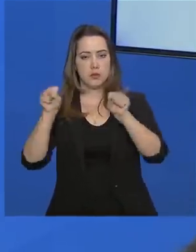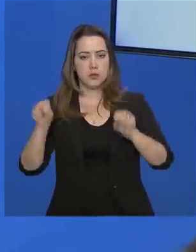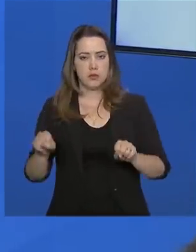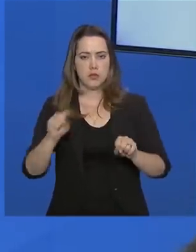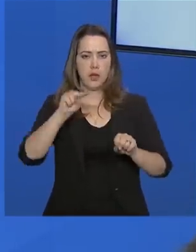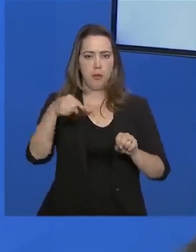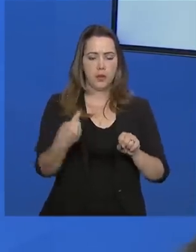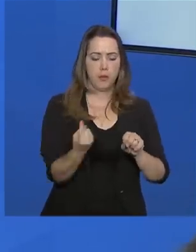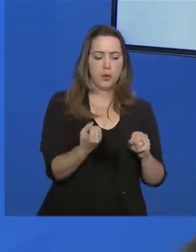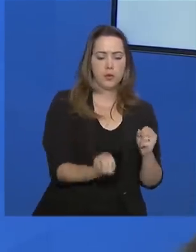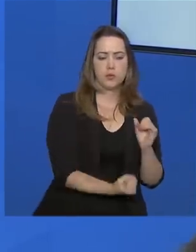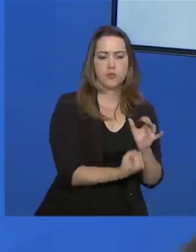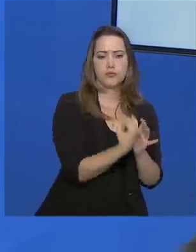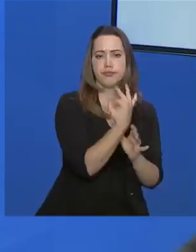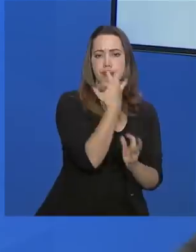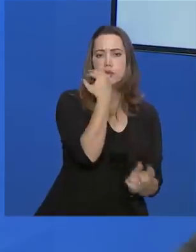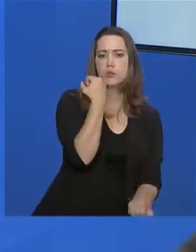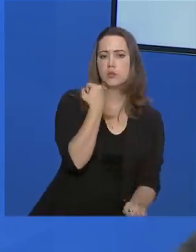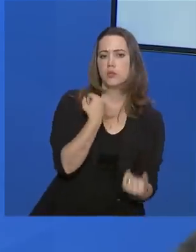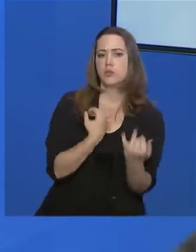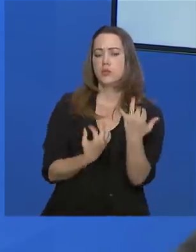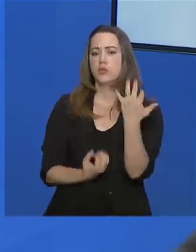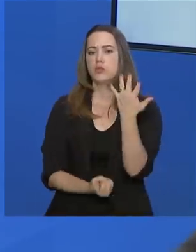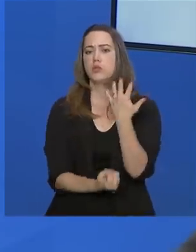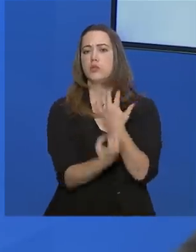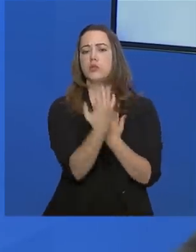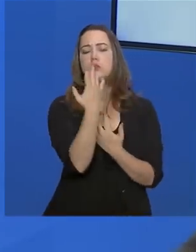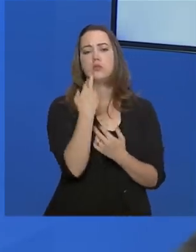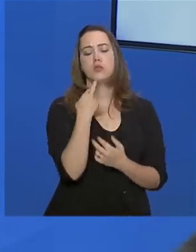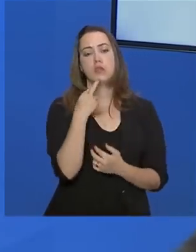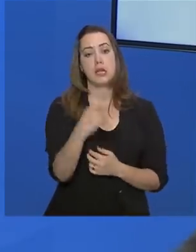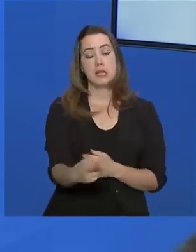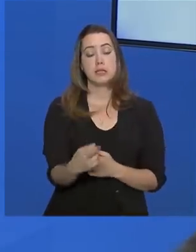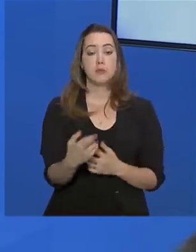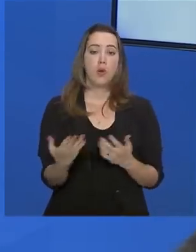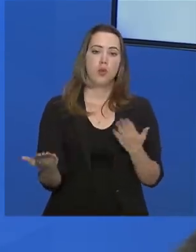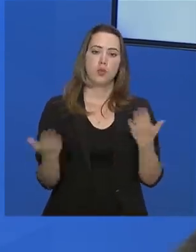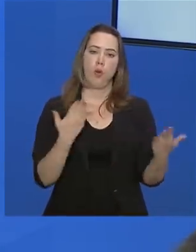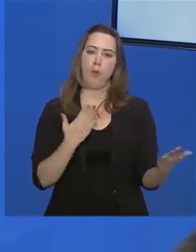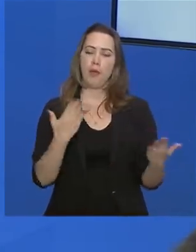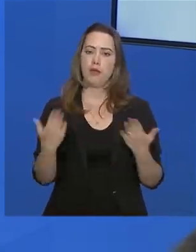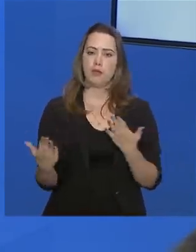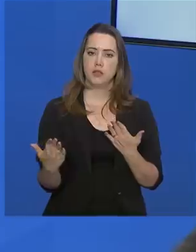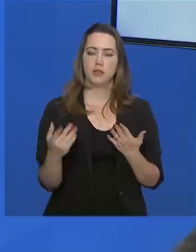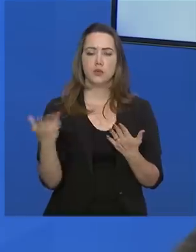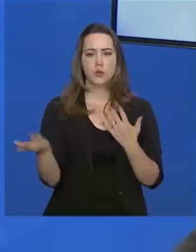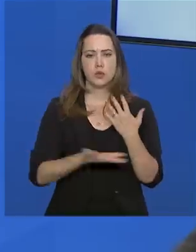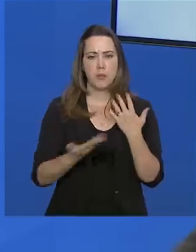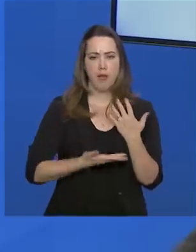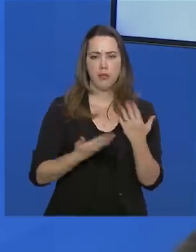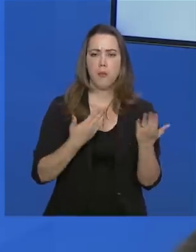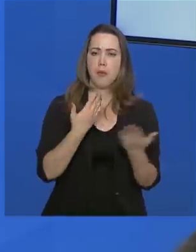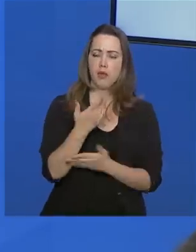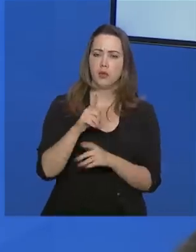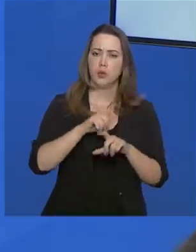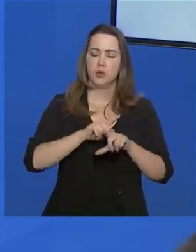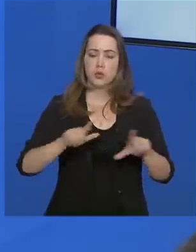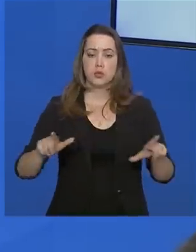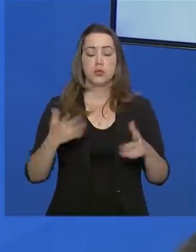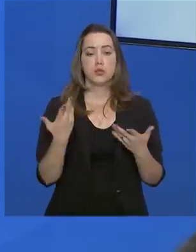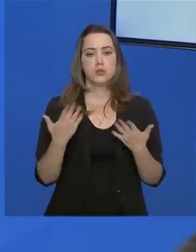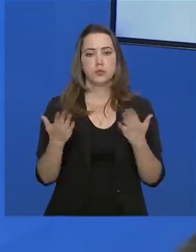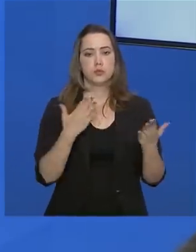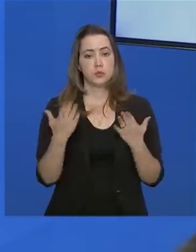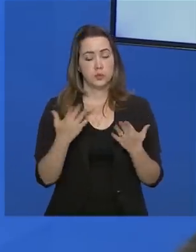regenerou ou seja o resumo o resultado líquido do desmatamento quando se deduz do